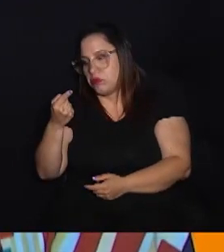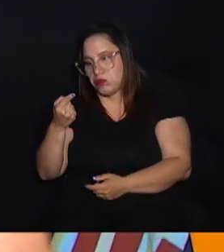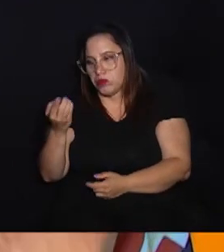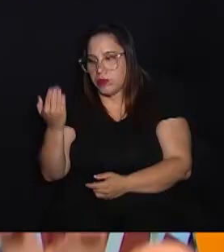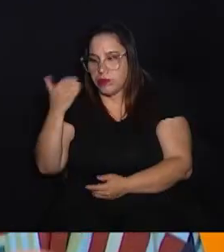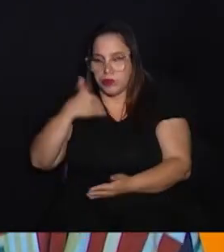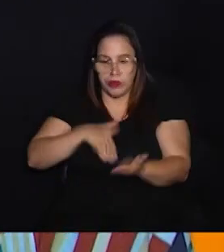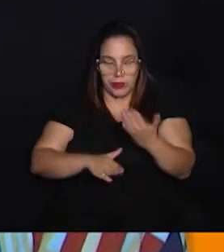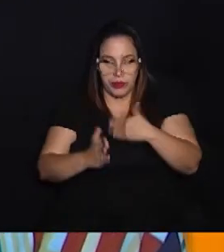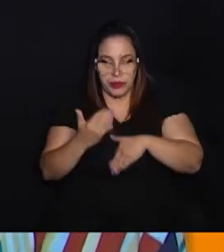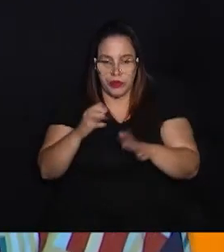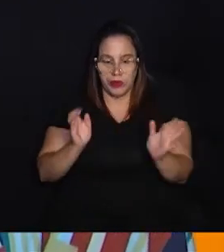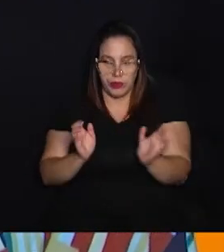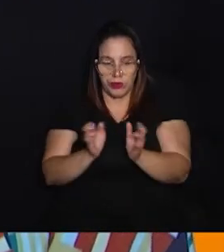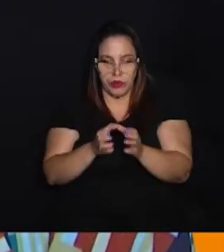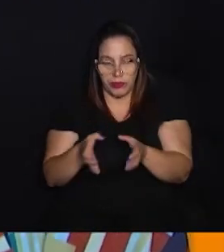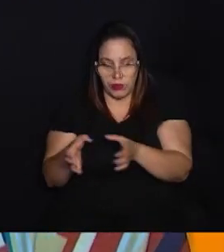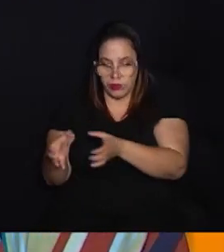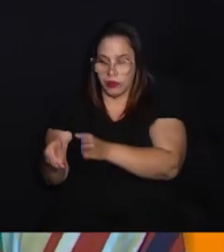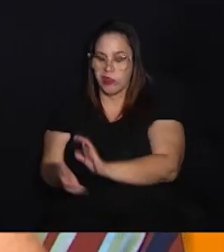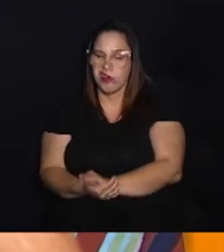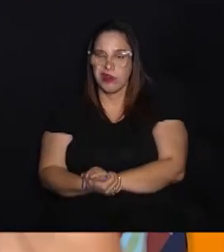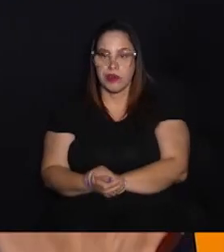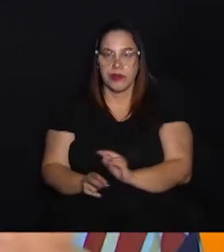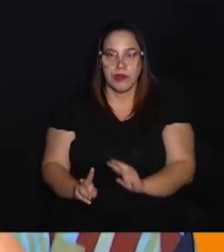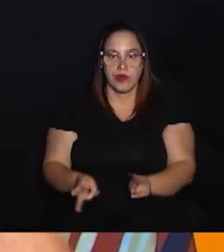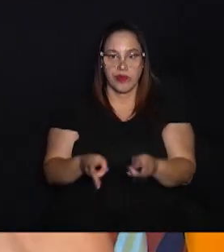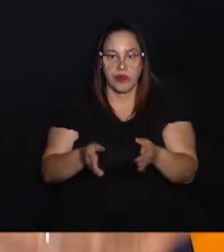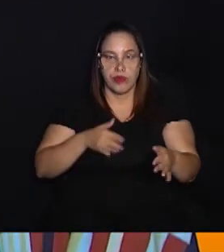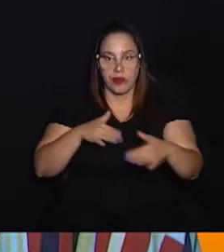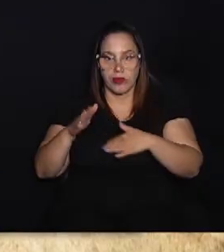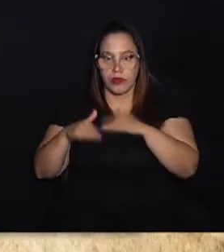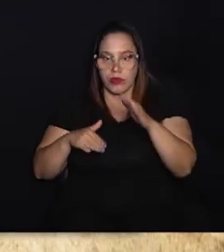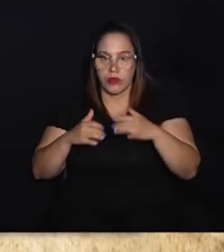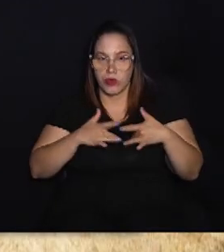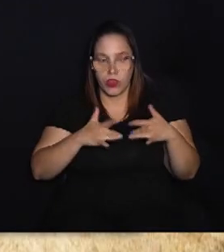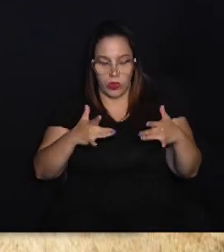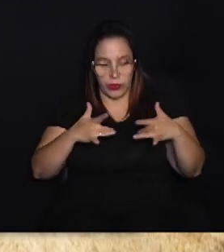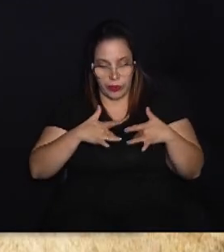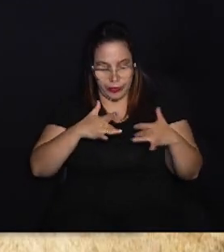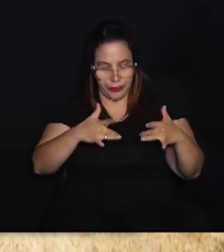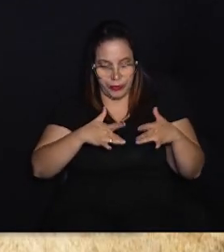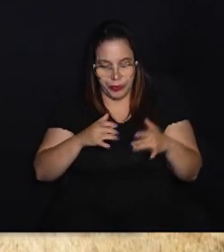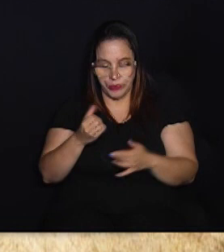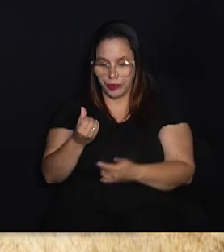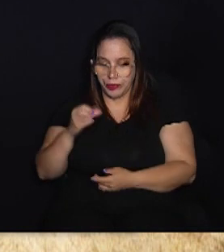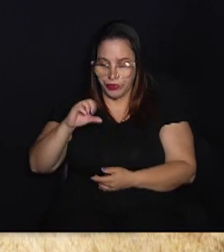vir outros conjuntos, né, e sempre por processos de doação. Ainda em